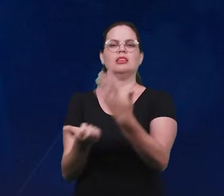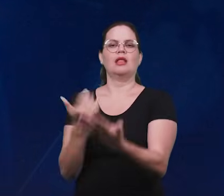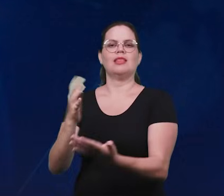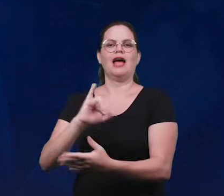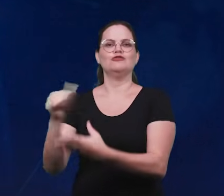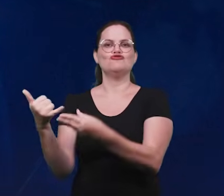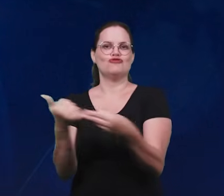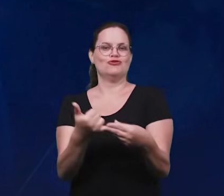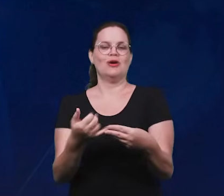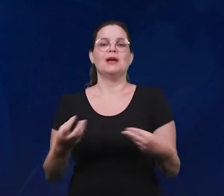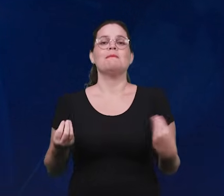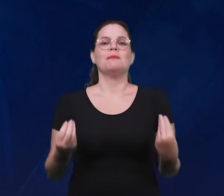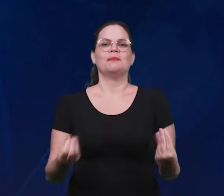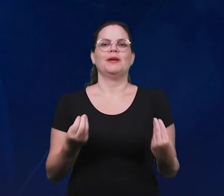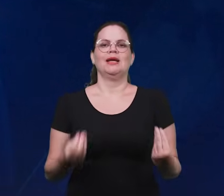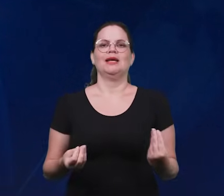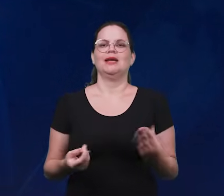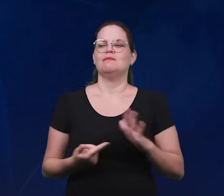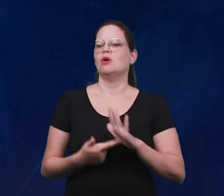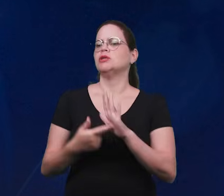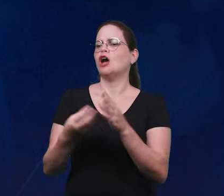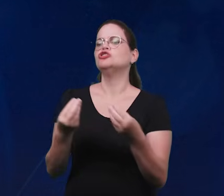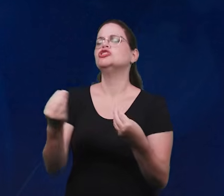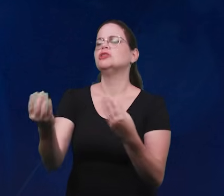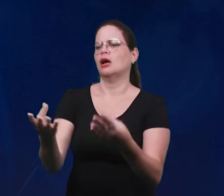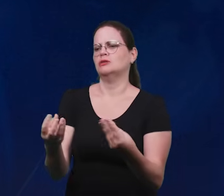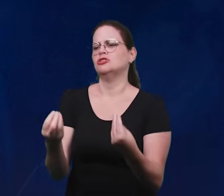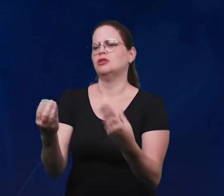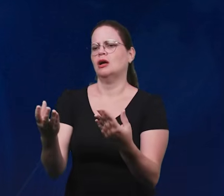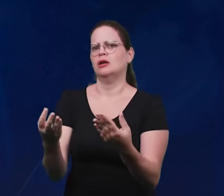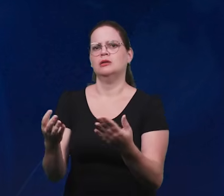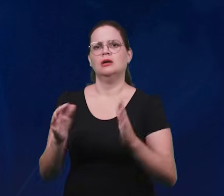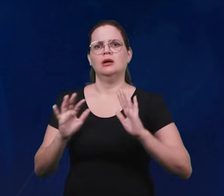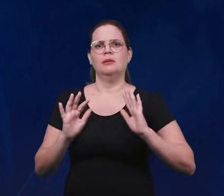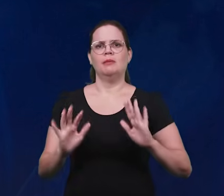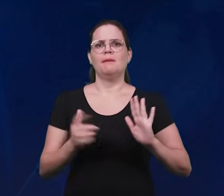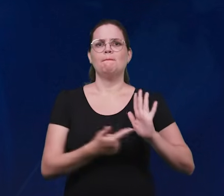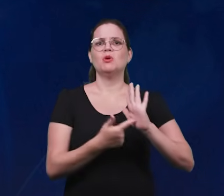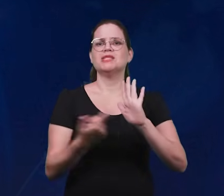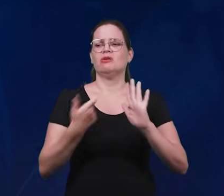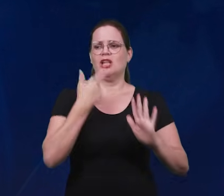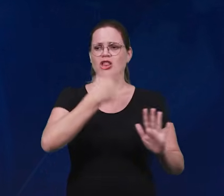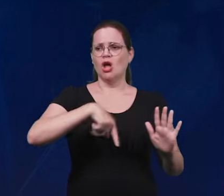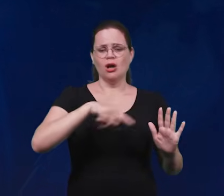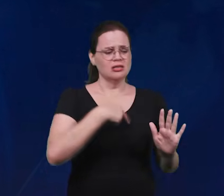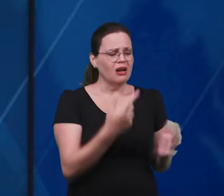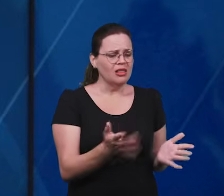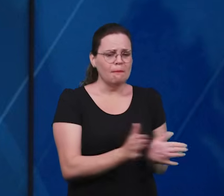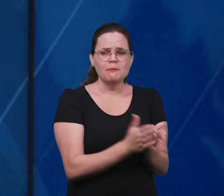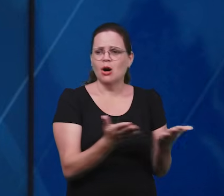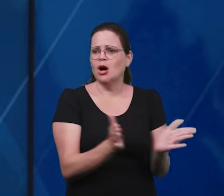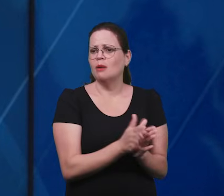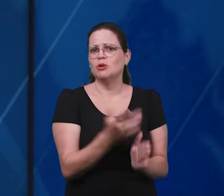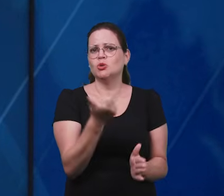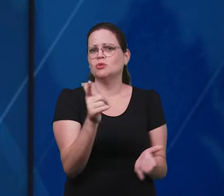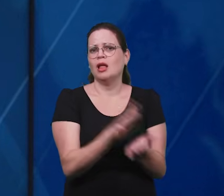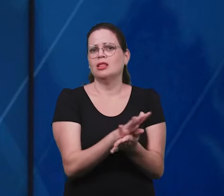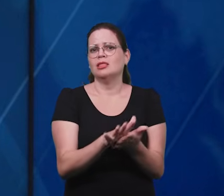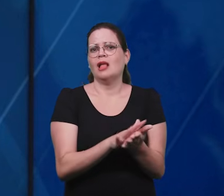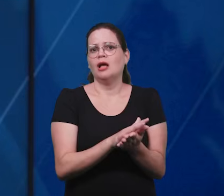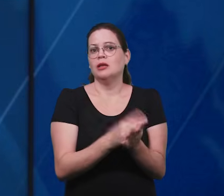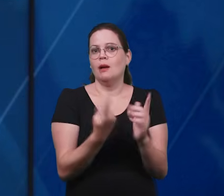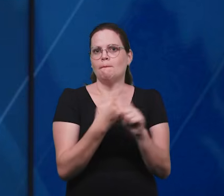isso mostrava ali uma situação de miséria total daquele povo. Porém, era